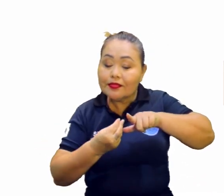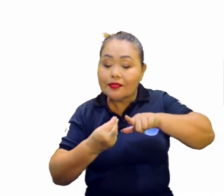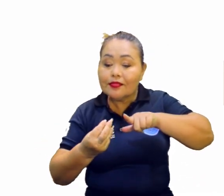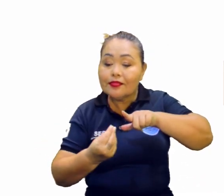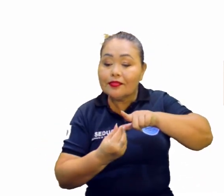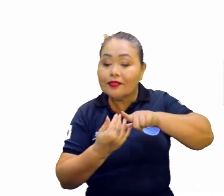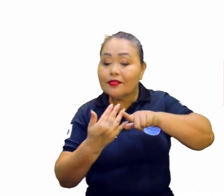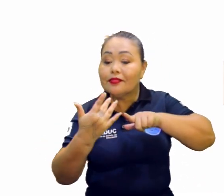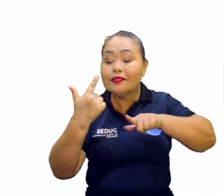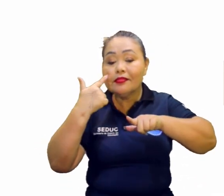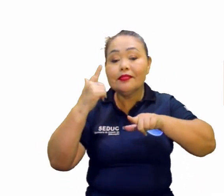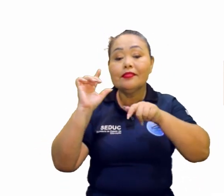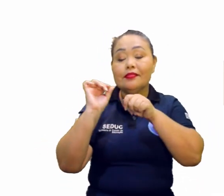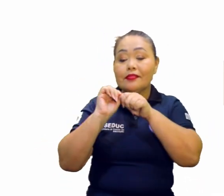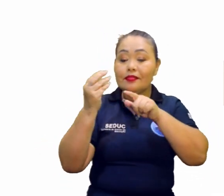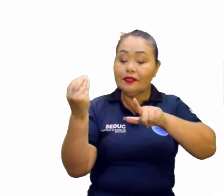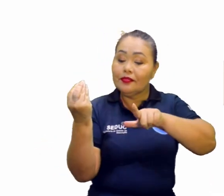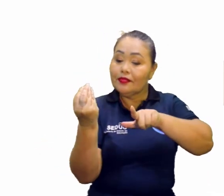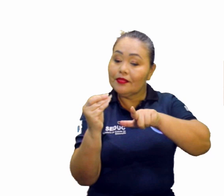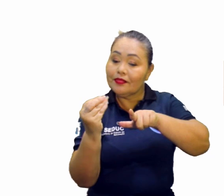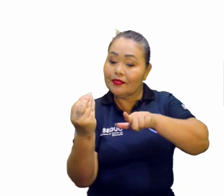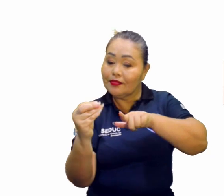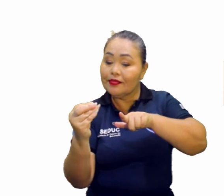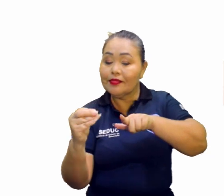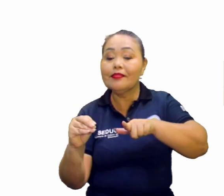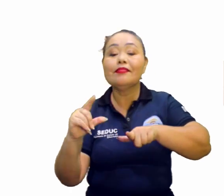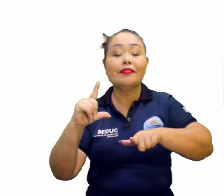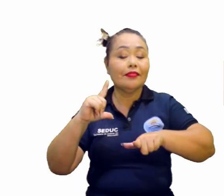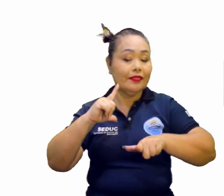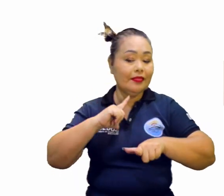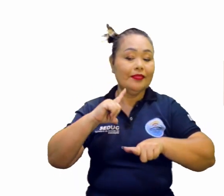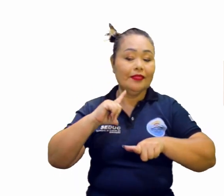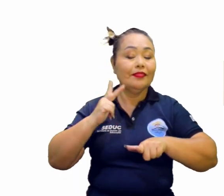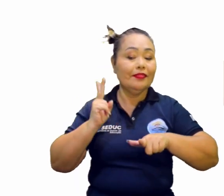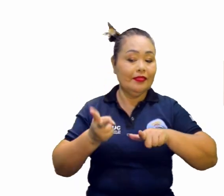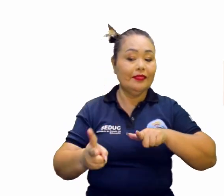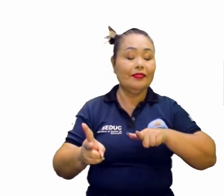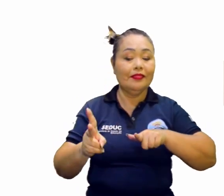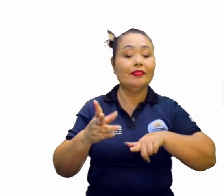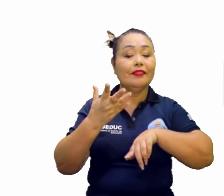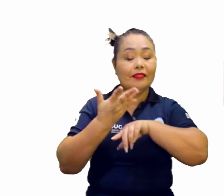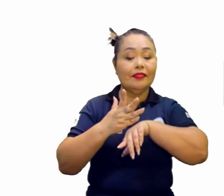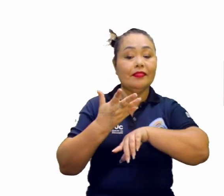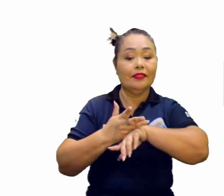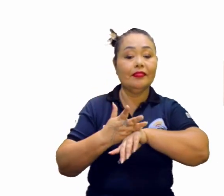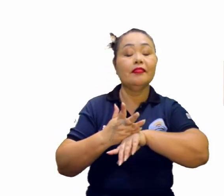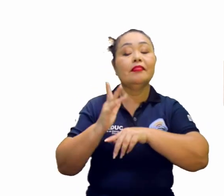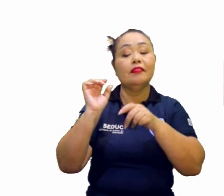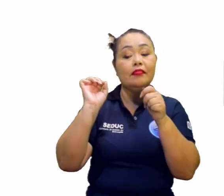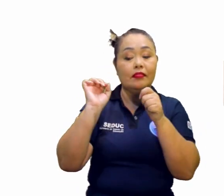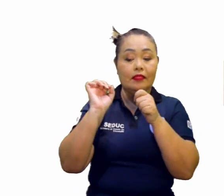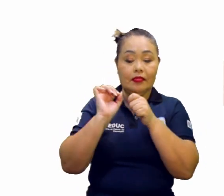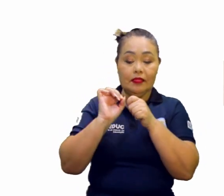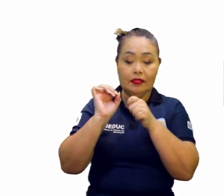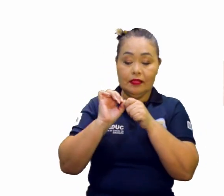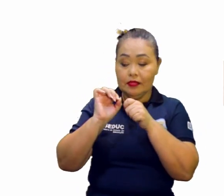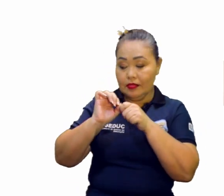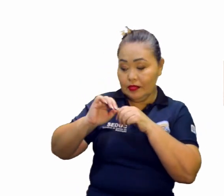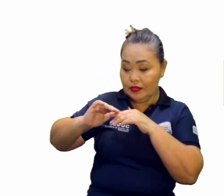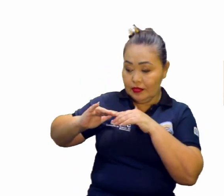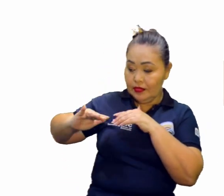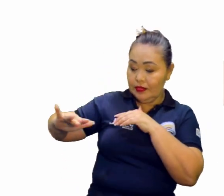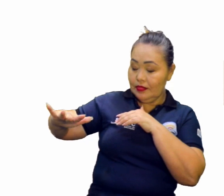das composteiras. Então, teve muita gente que continuou com essa prática, fez ali o seu canteiro de plantas,